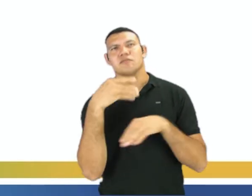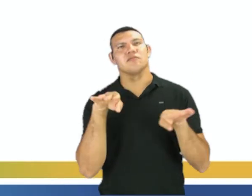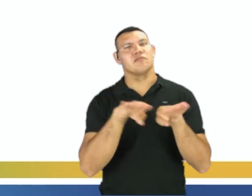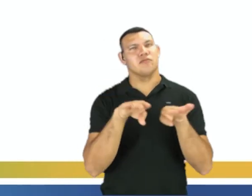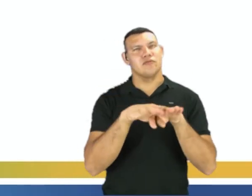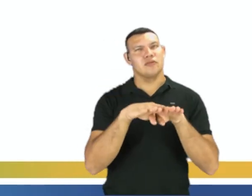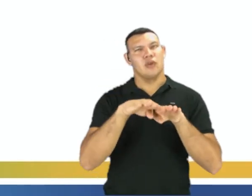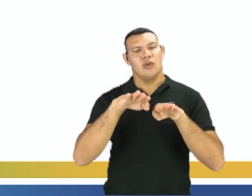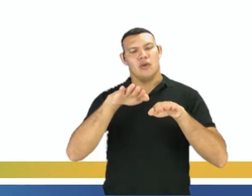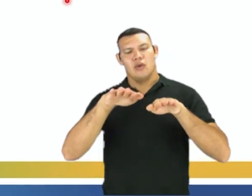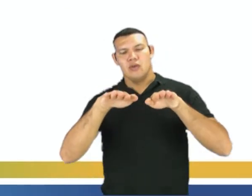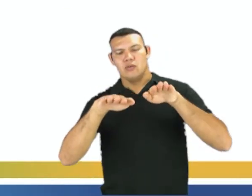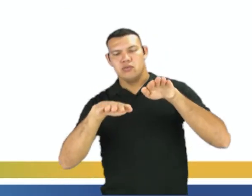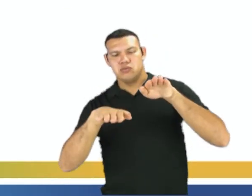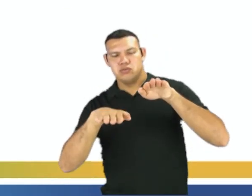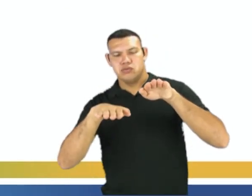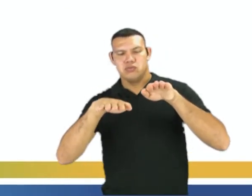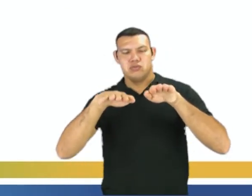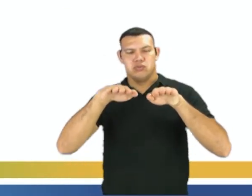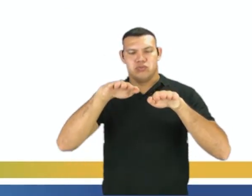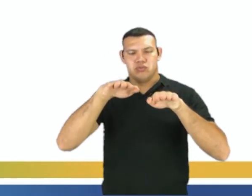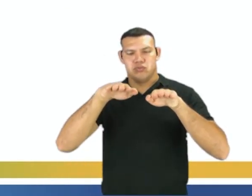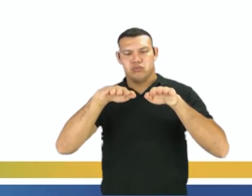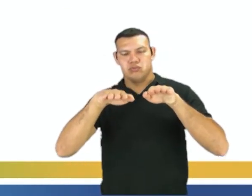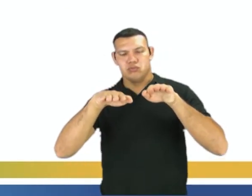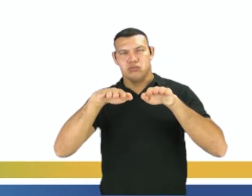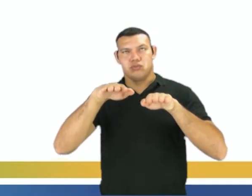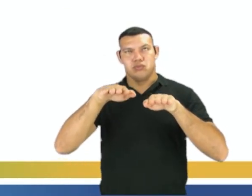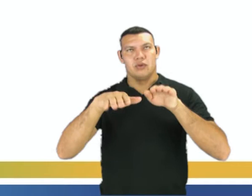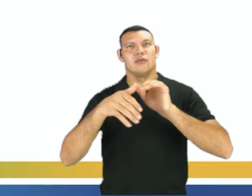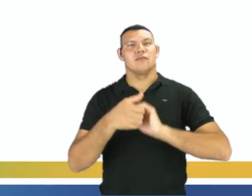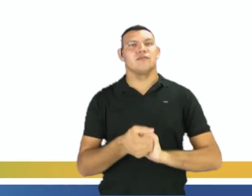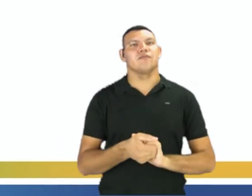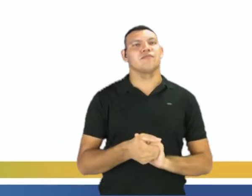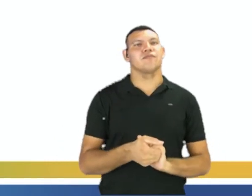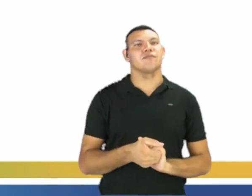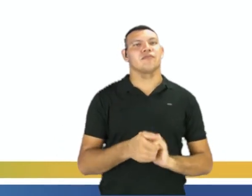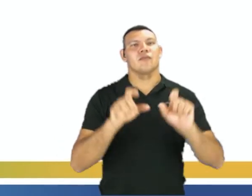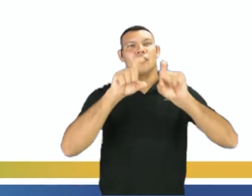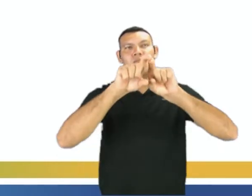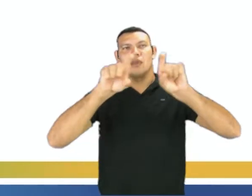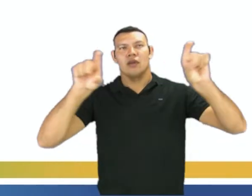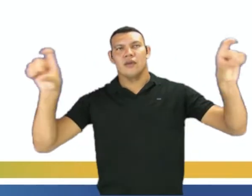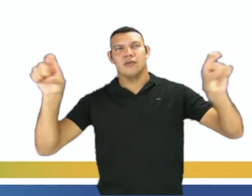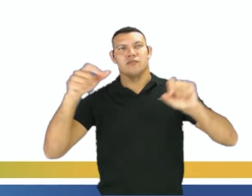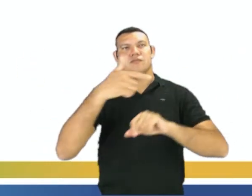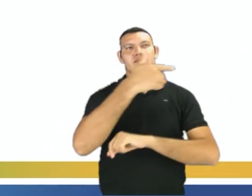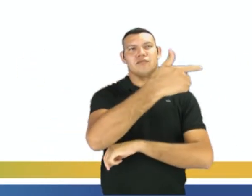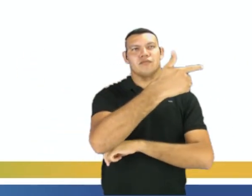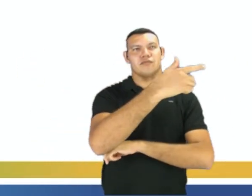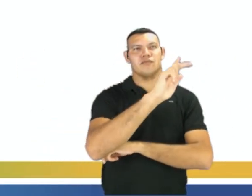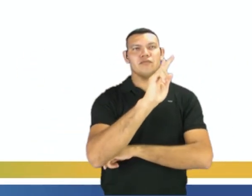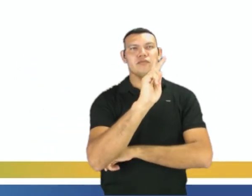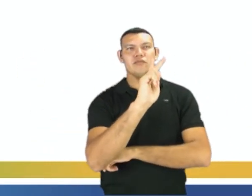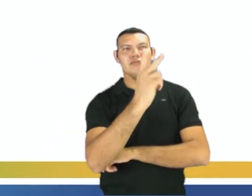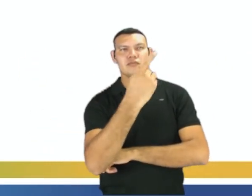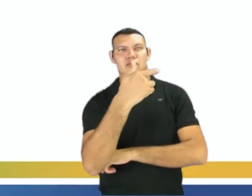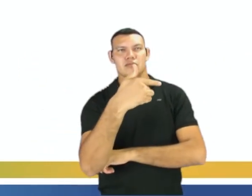a gente tem aqui uma reação reversível. Então, nós temos aqui a água, né, liberando aqui